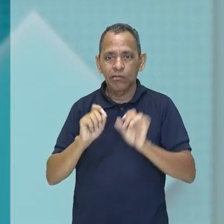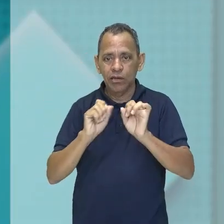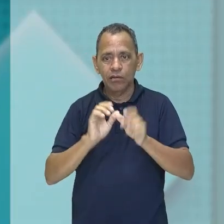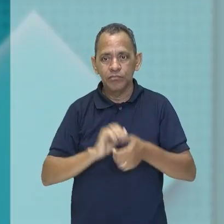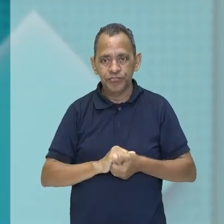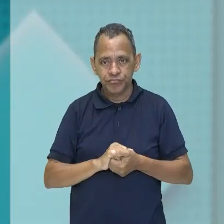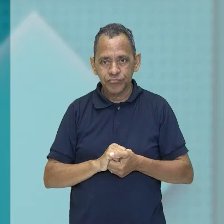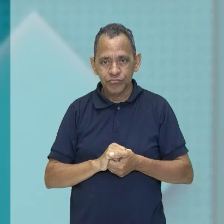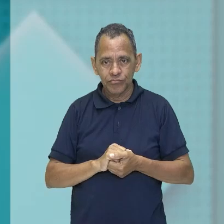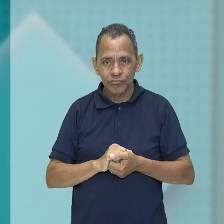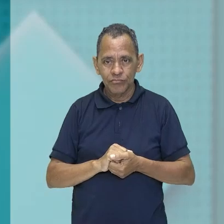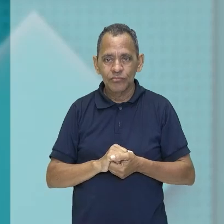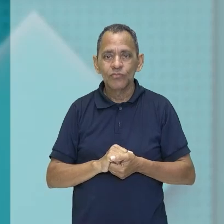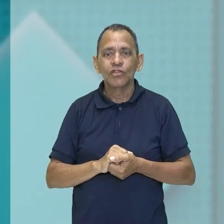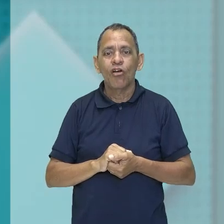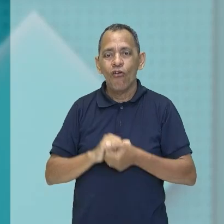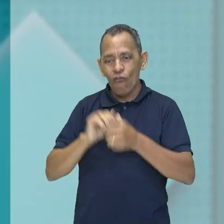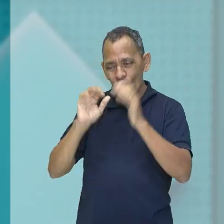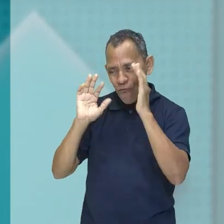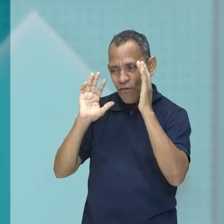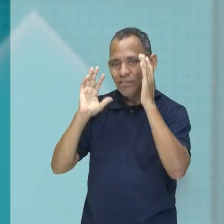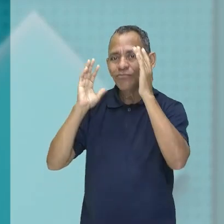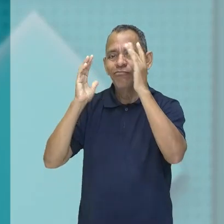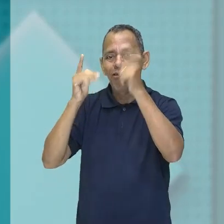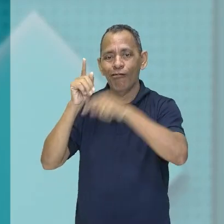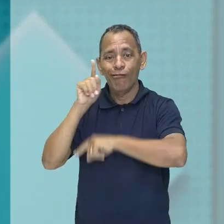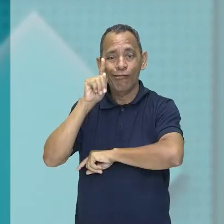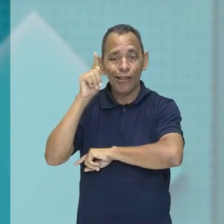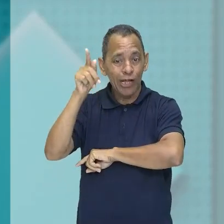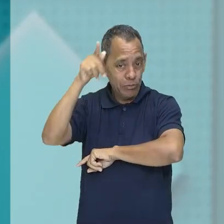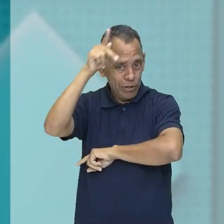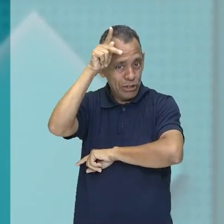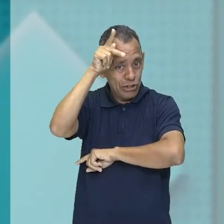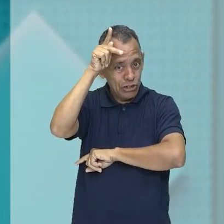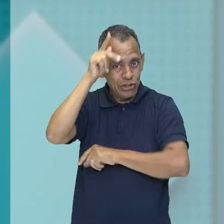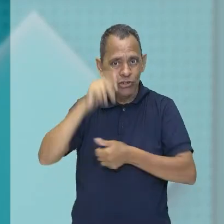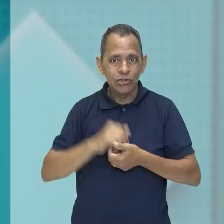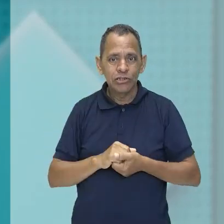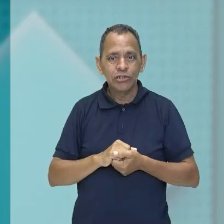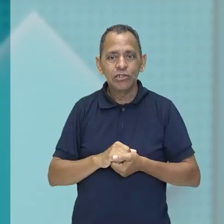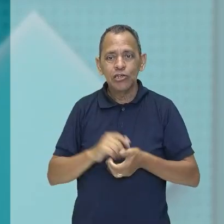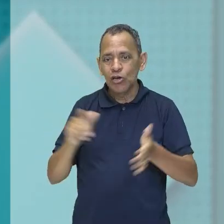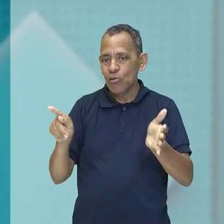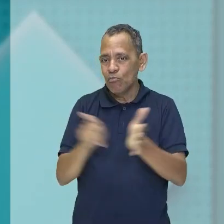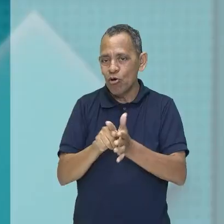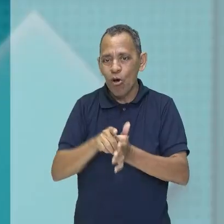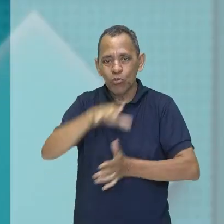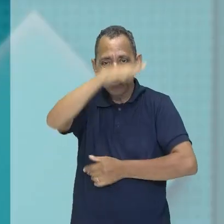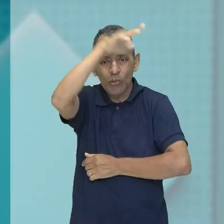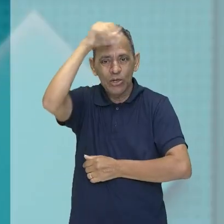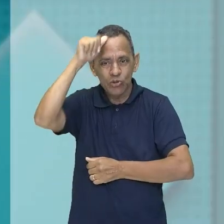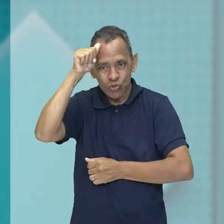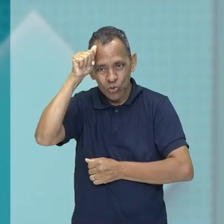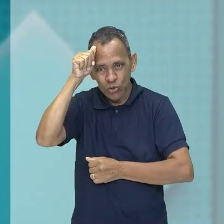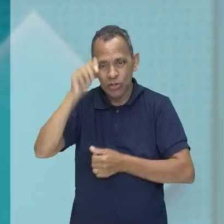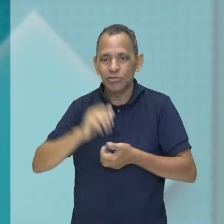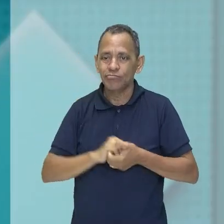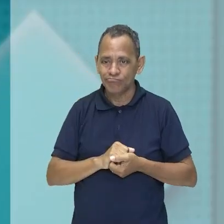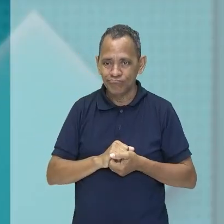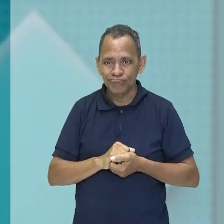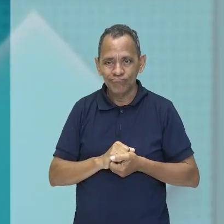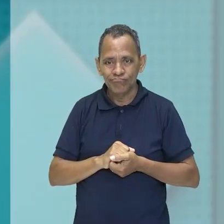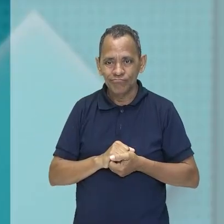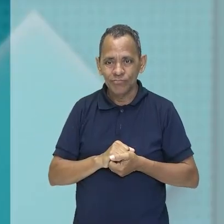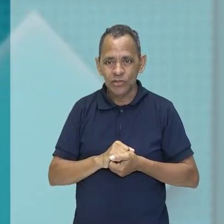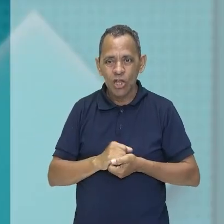que é o Festival Folclórico de Parintins, que enaltece a nossa cultura, certo?